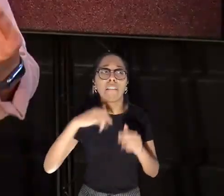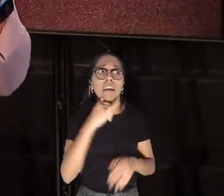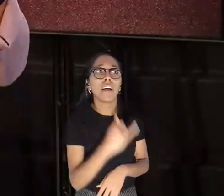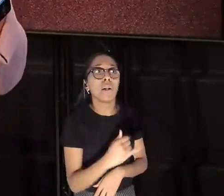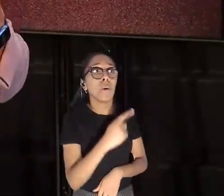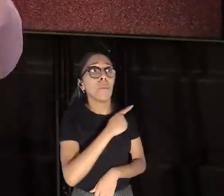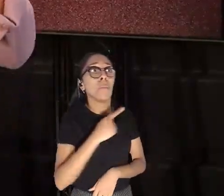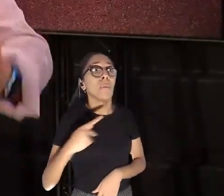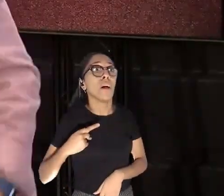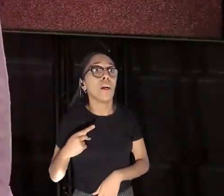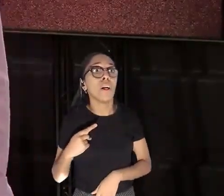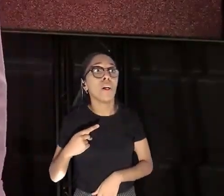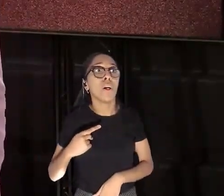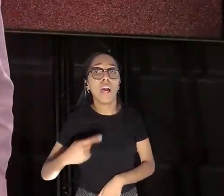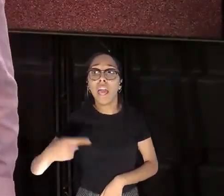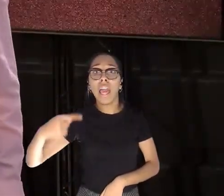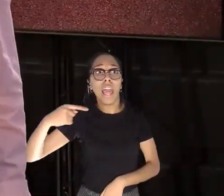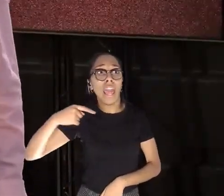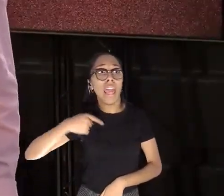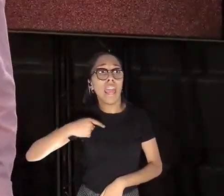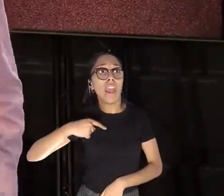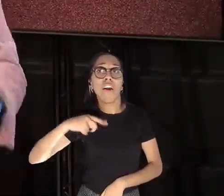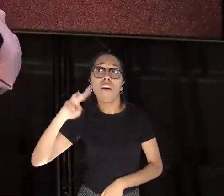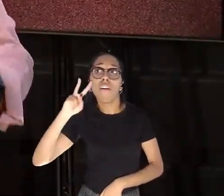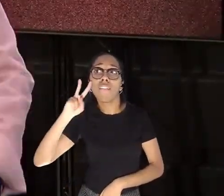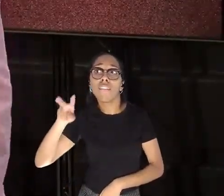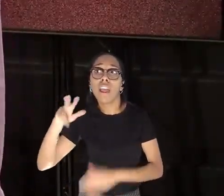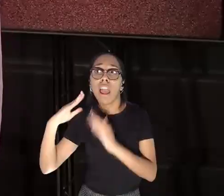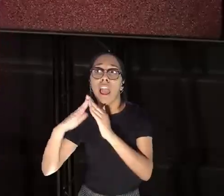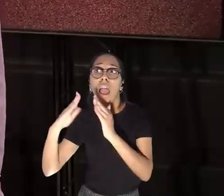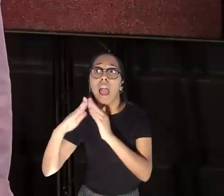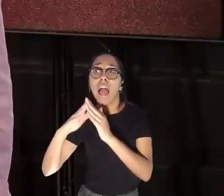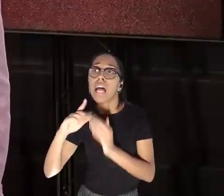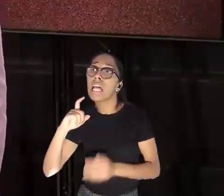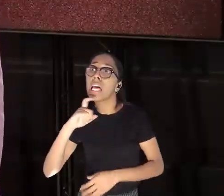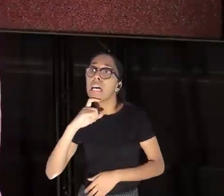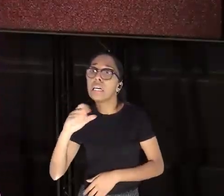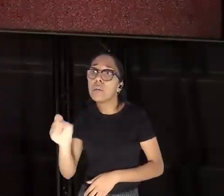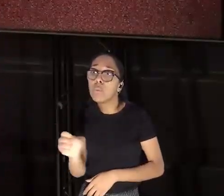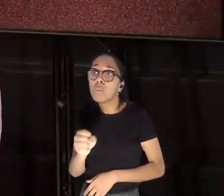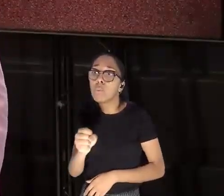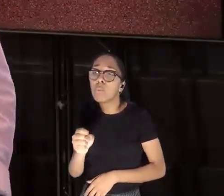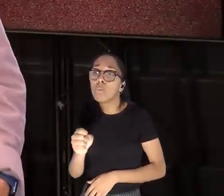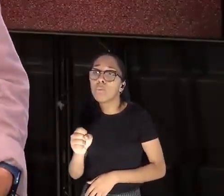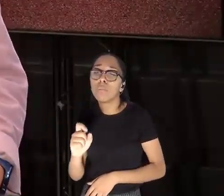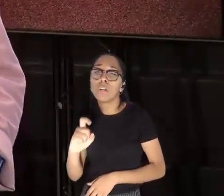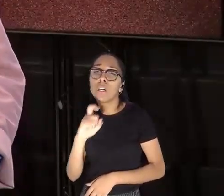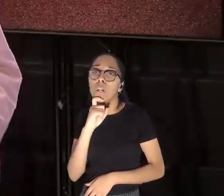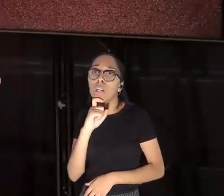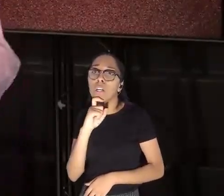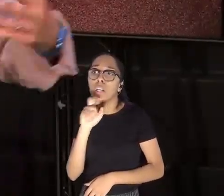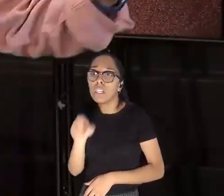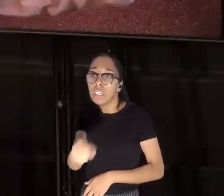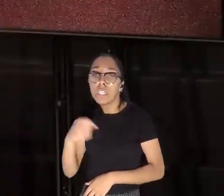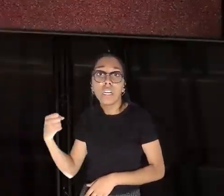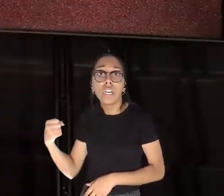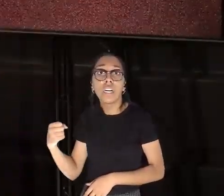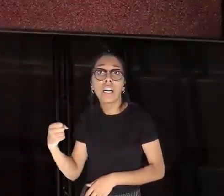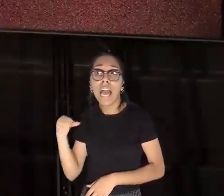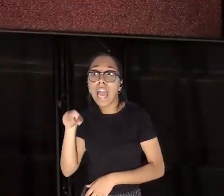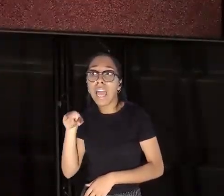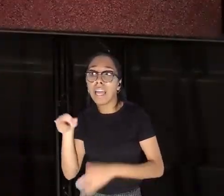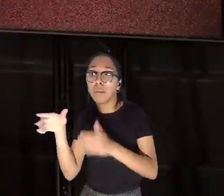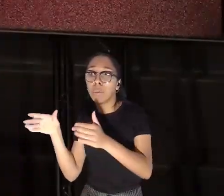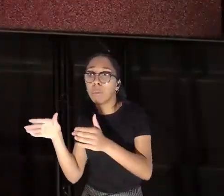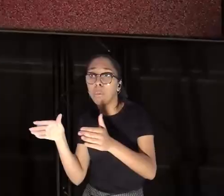Eu nunca vi vulto atrás da cortina. Demônio atrás da cortina. Mas tem gente que abre a bocona cheia de dente